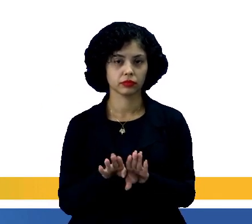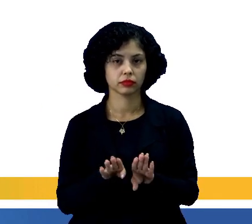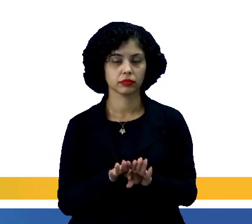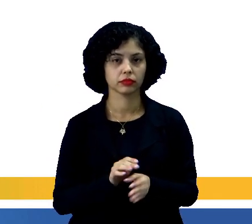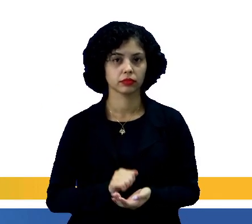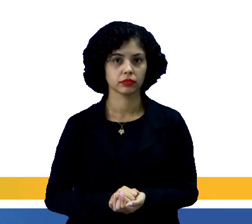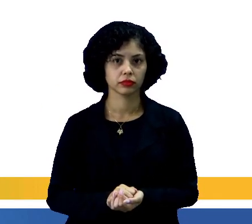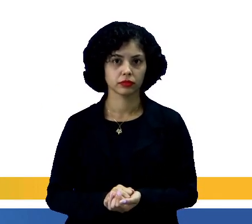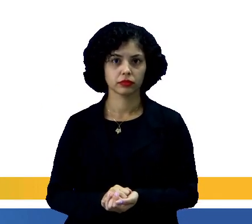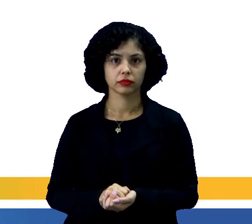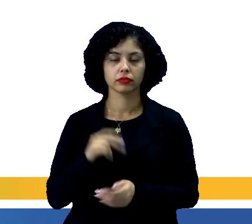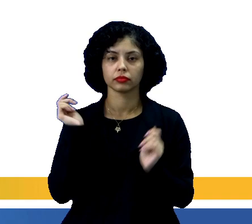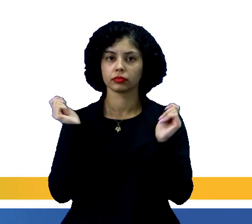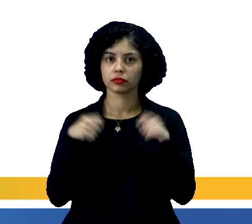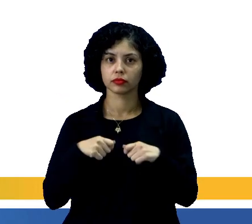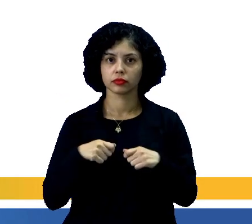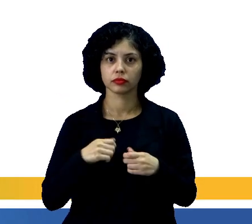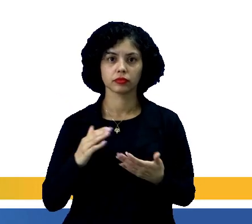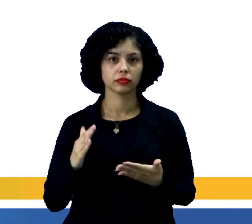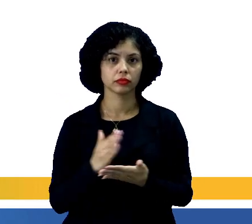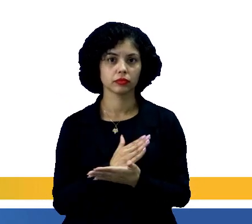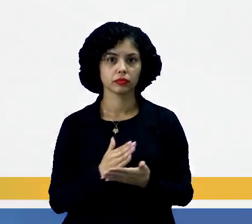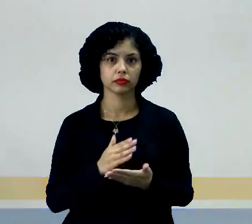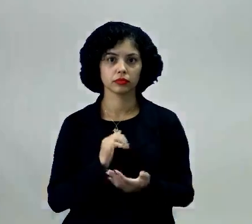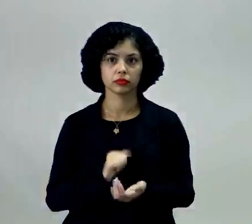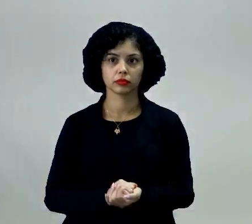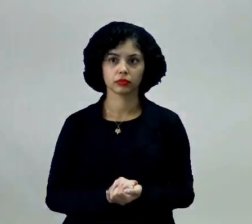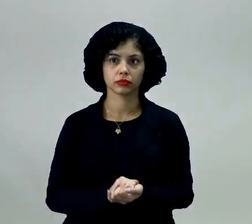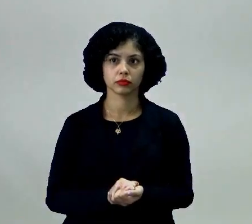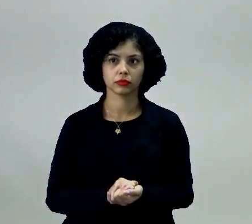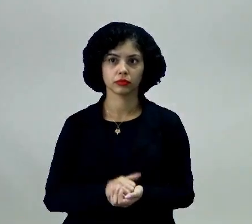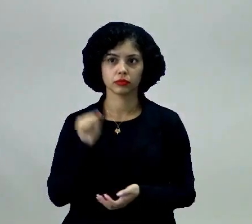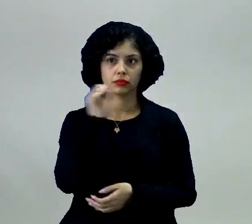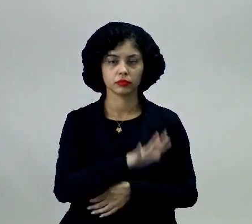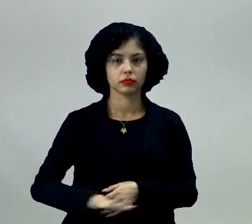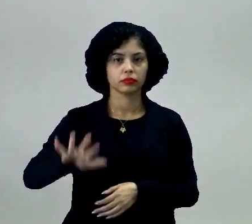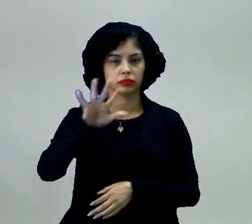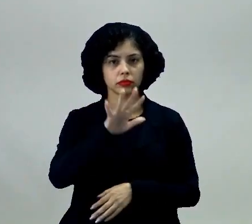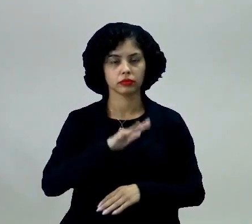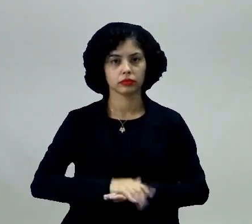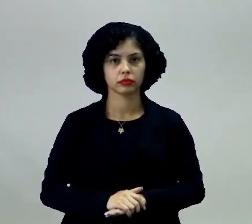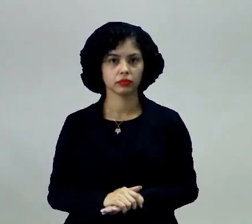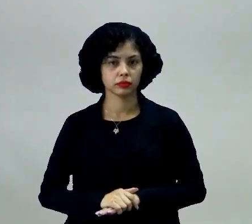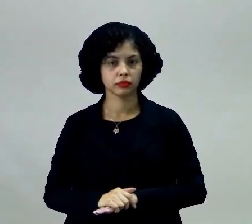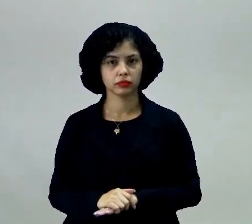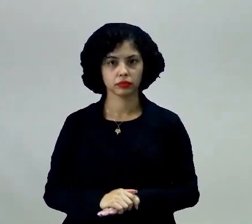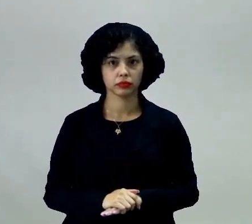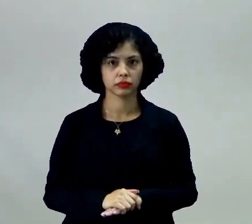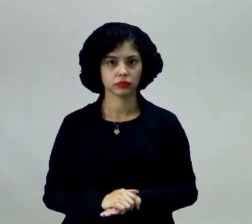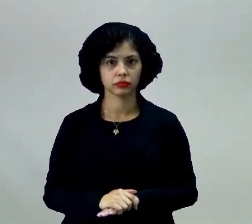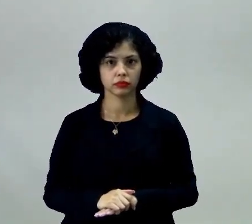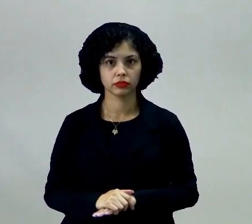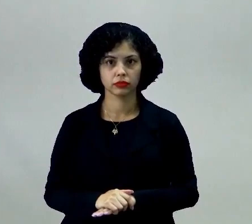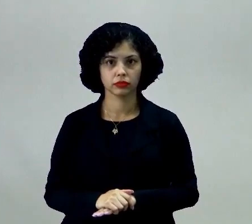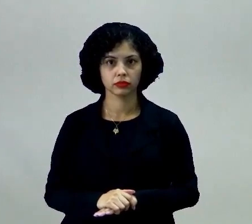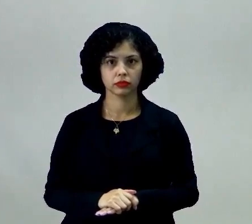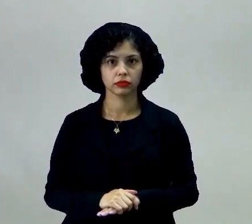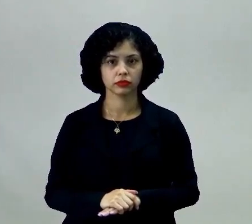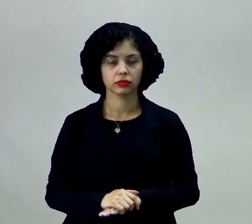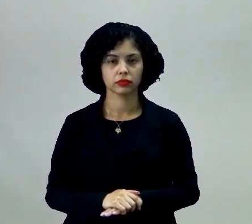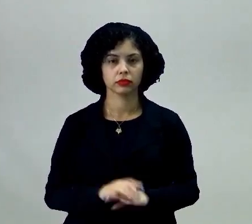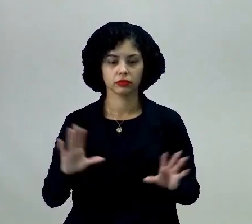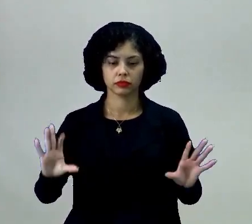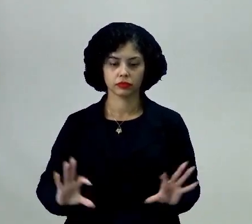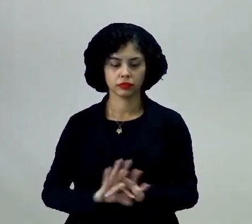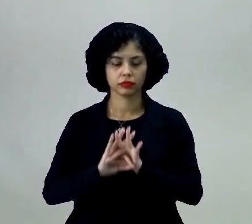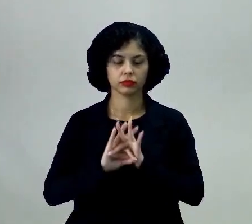que possui uma atuação, digamos assim, internacional. Ou seja, a ideia é